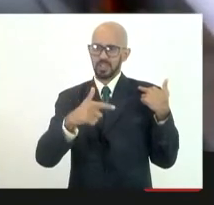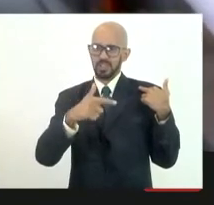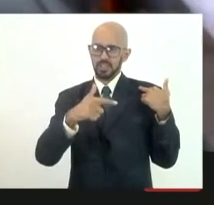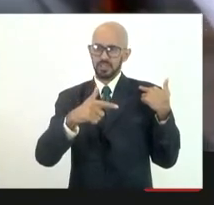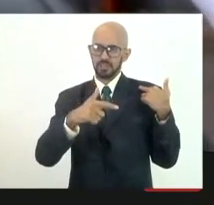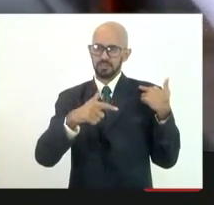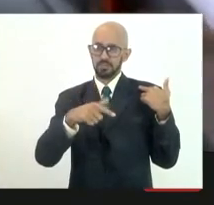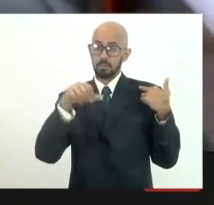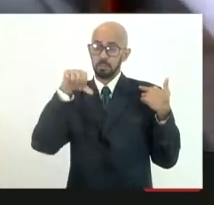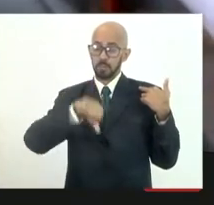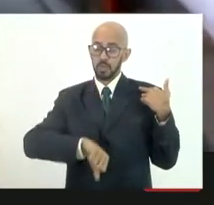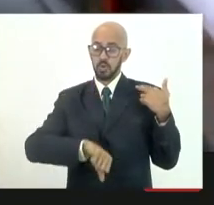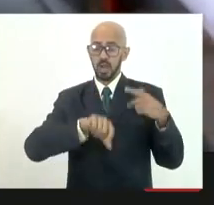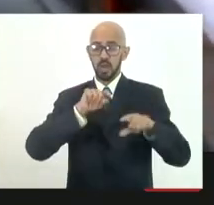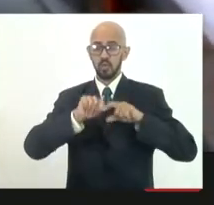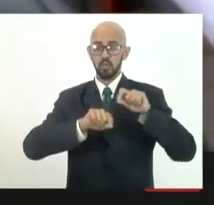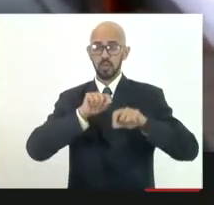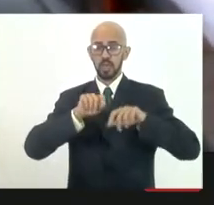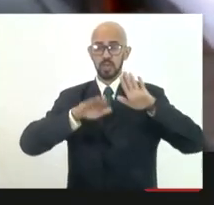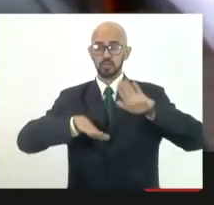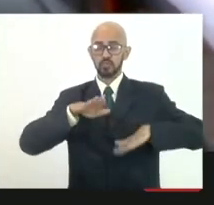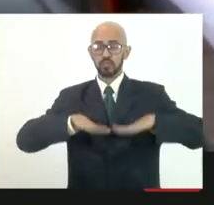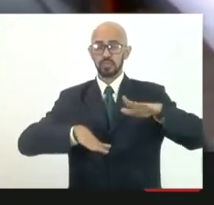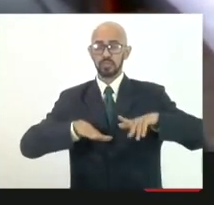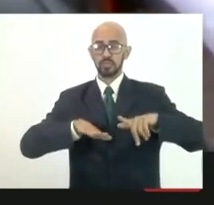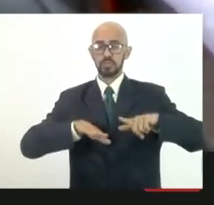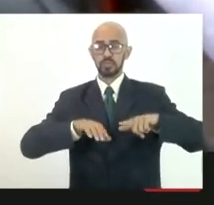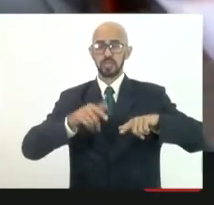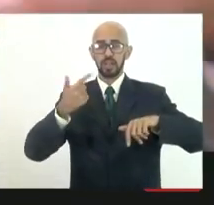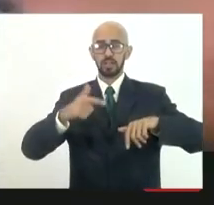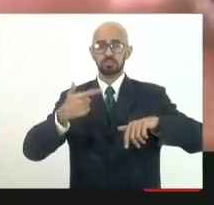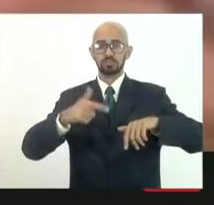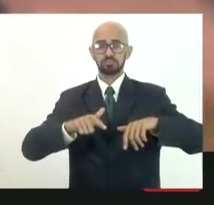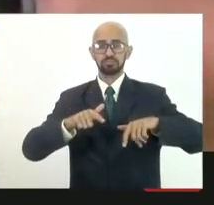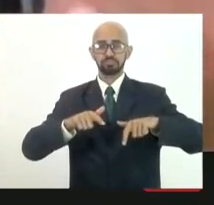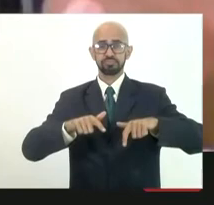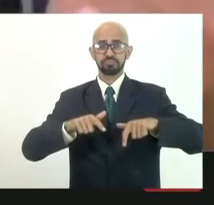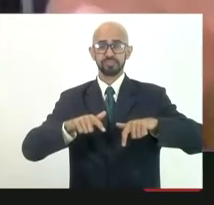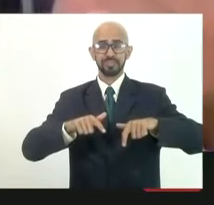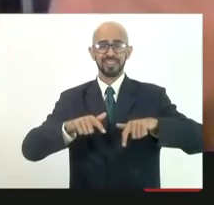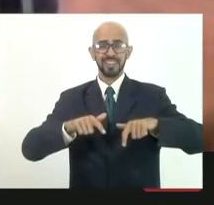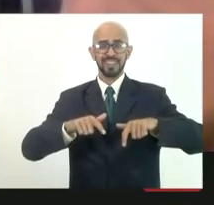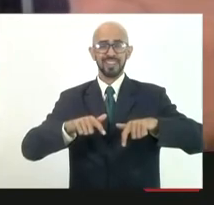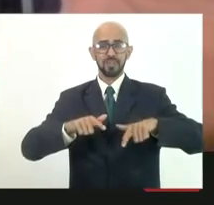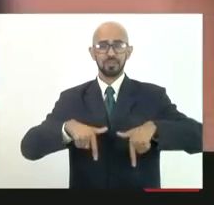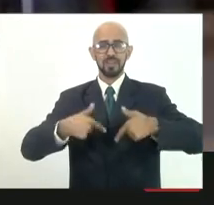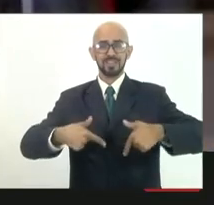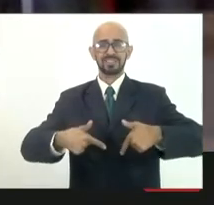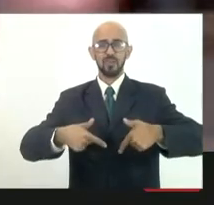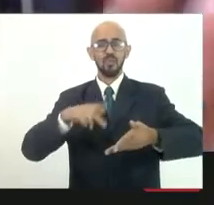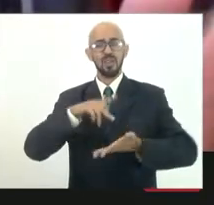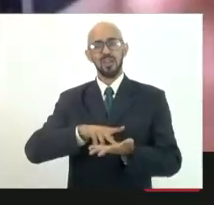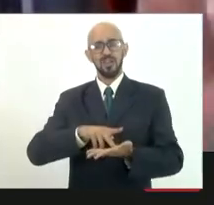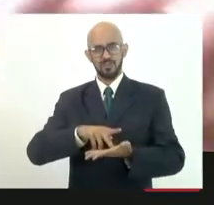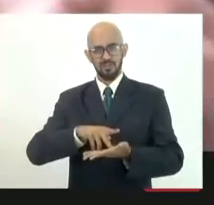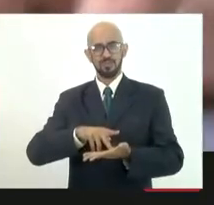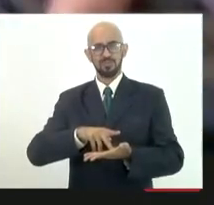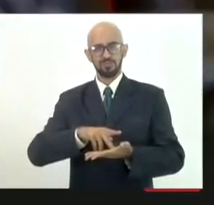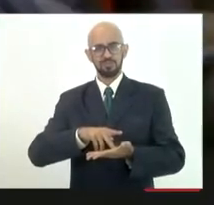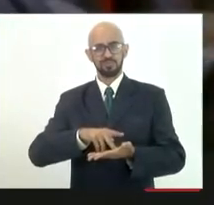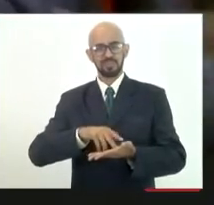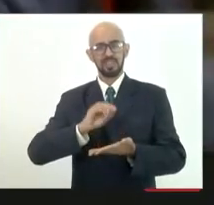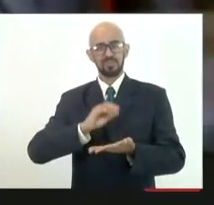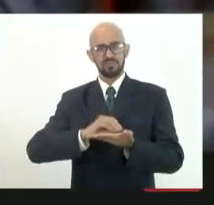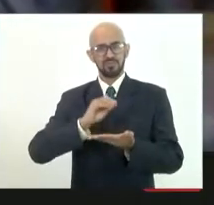para piorar, muitas vezes, ela é ineficaz, porque, como não há uma questão meramente individualizada, é algo que